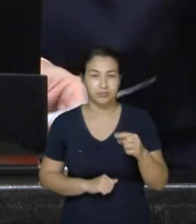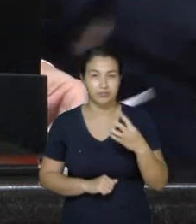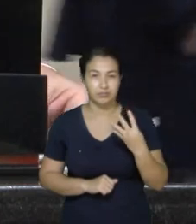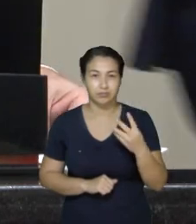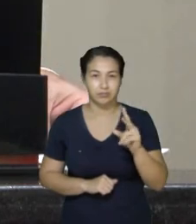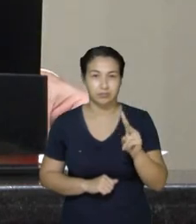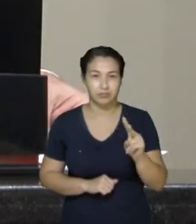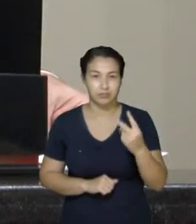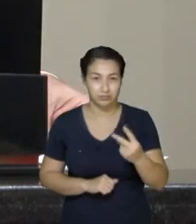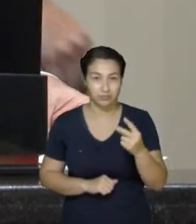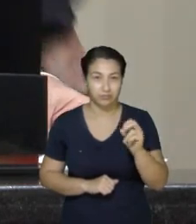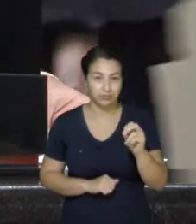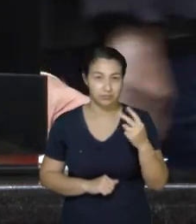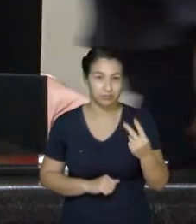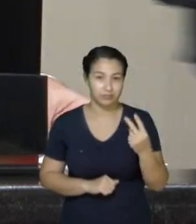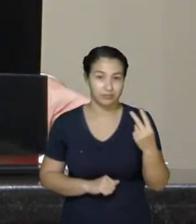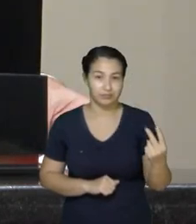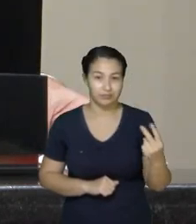032.4/2022.